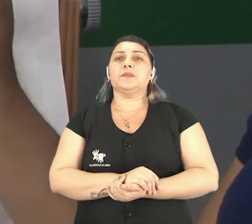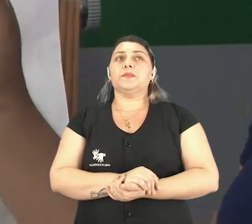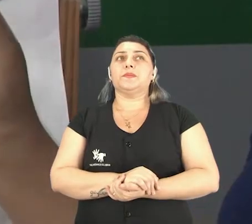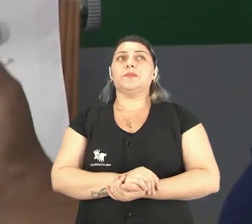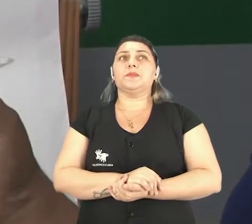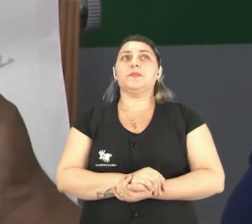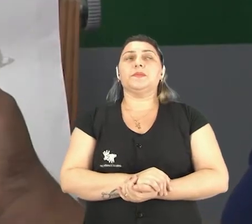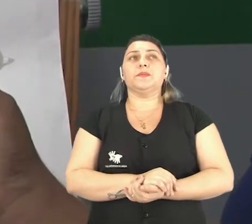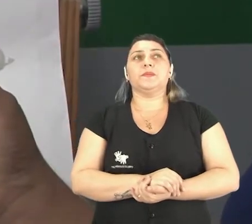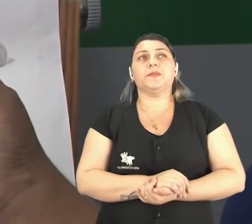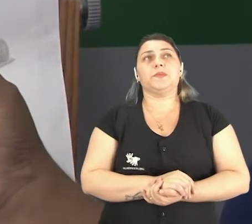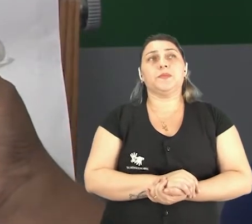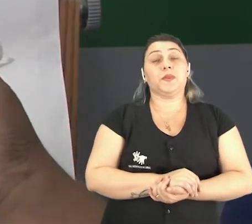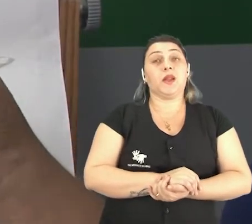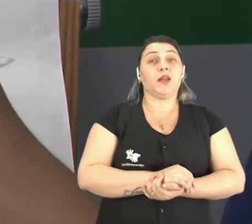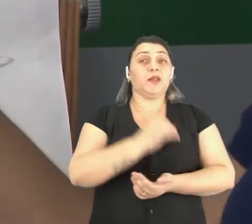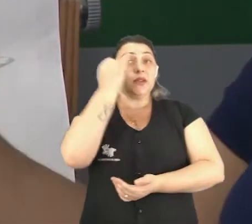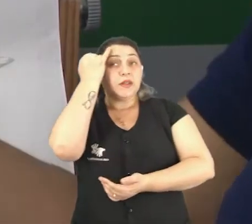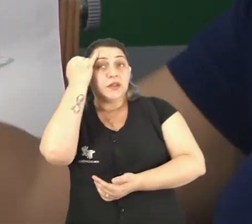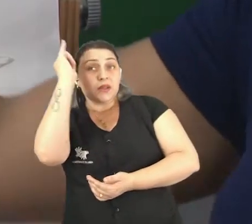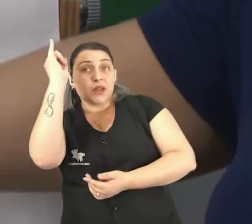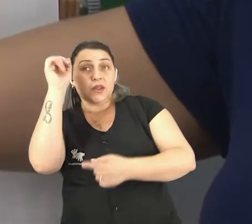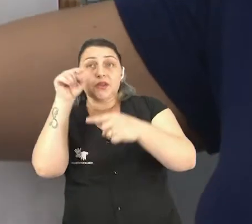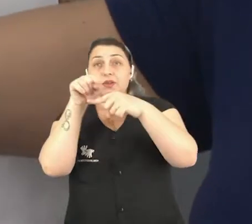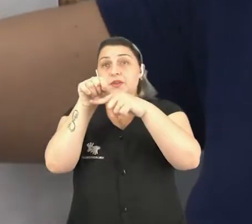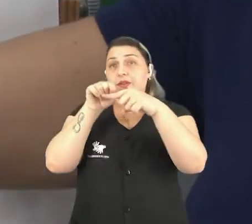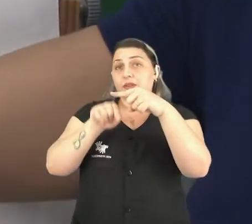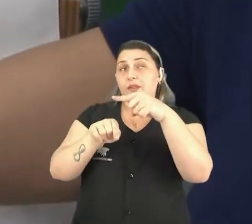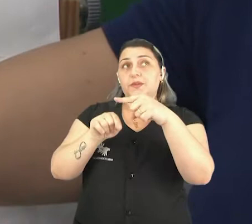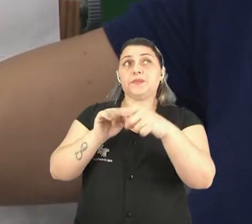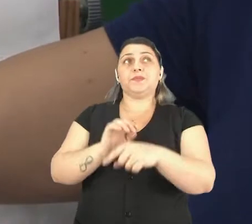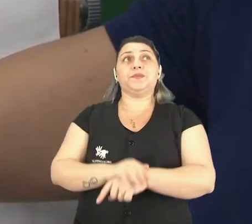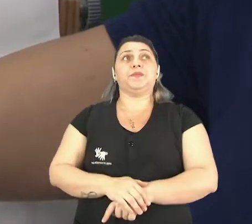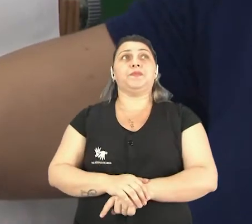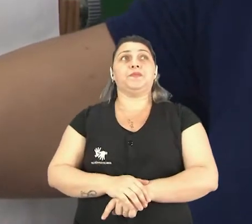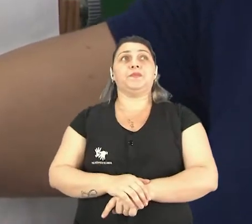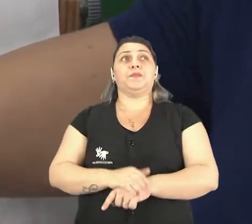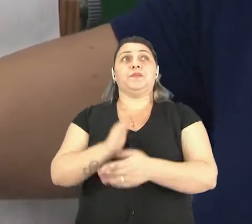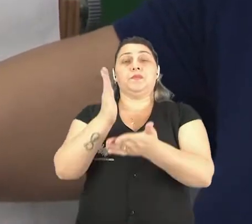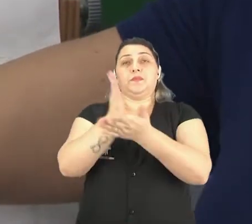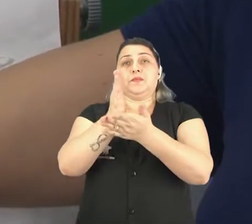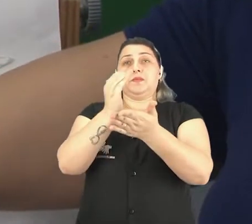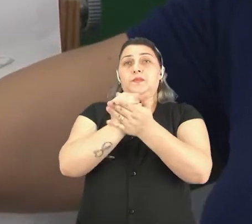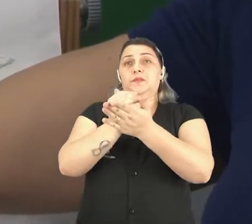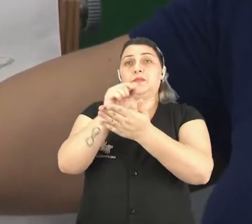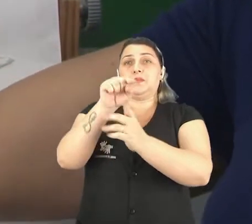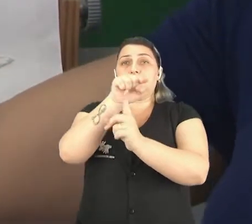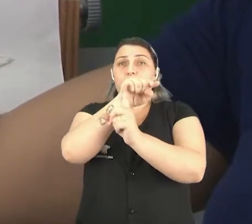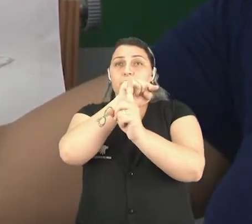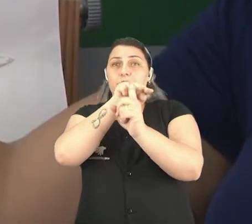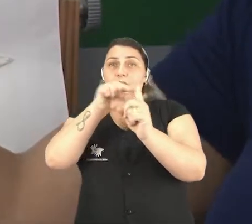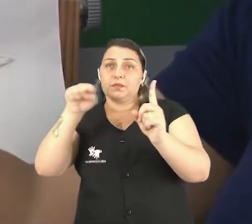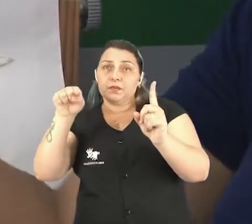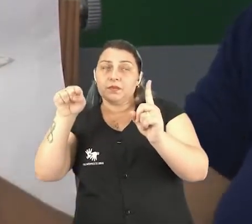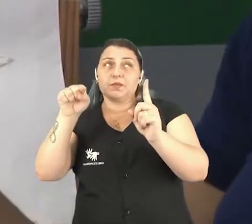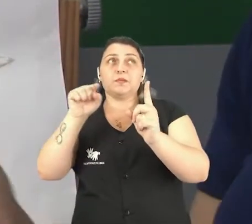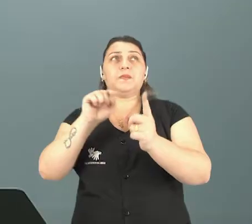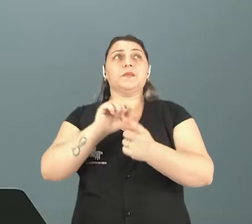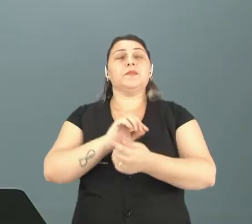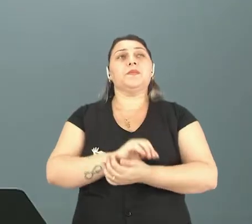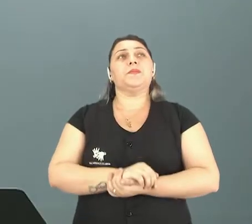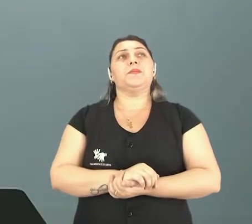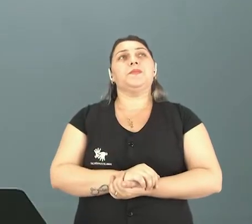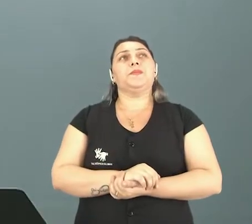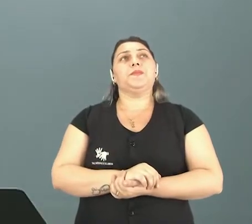que dá a ideia de divisão. Ó, divida ao meio, né? Ao meio,